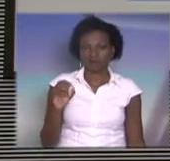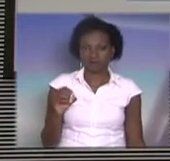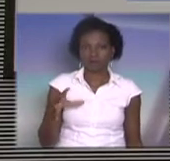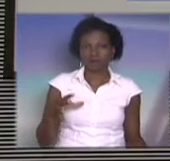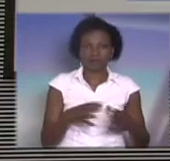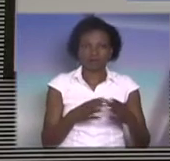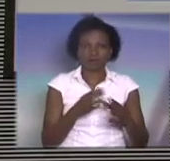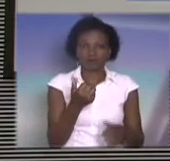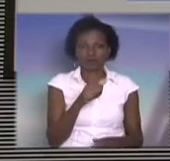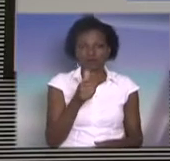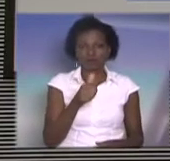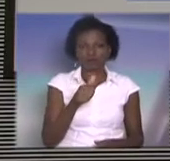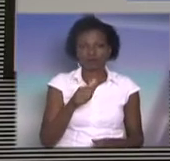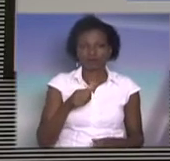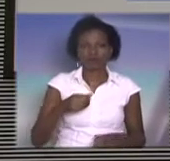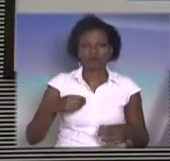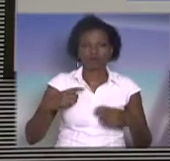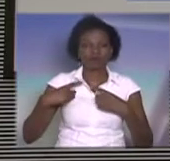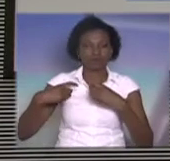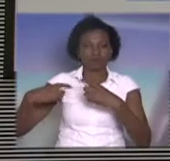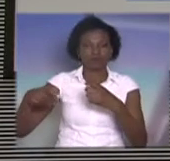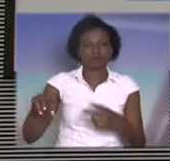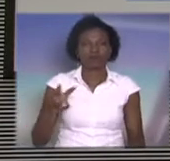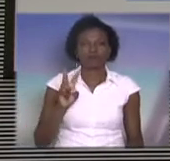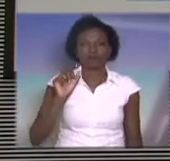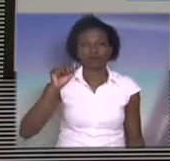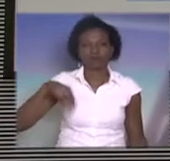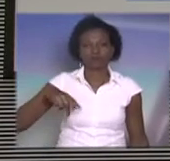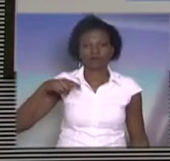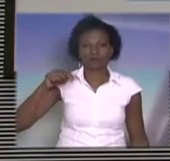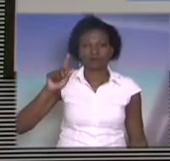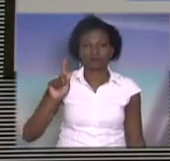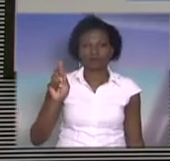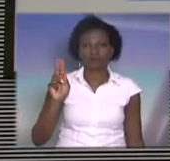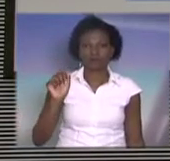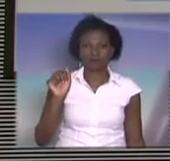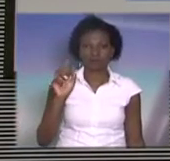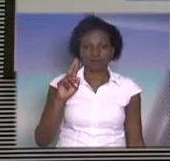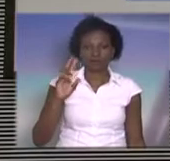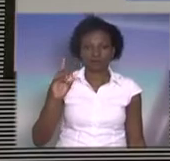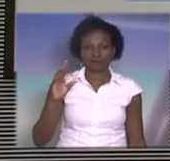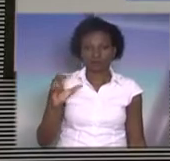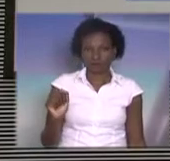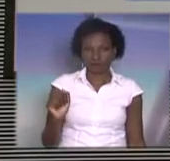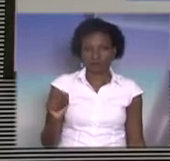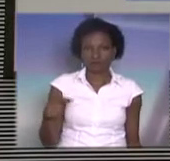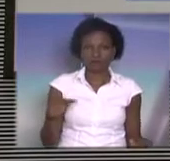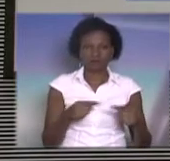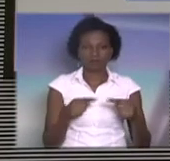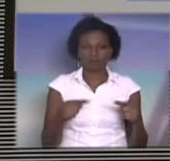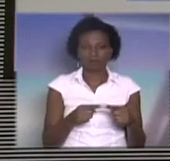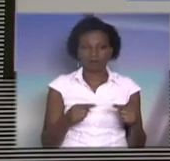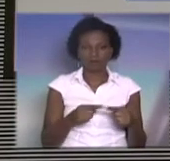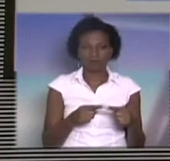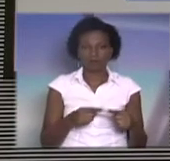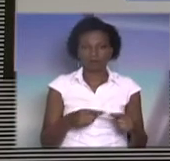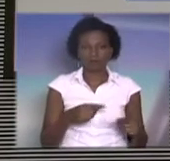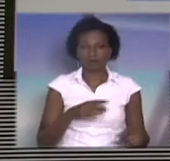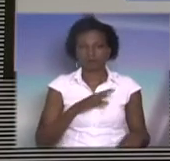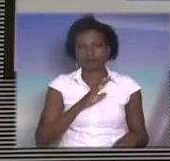VPR, Vanguarda Popular Revolucionária. Não era essa a VPR, Zé Paulo, que a Dilma pertencia? É parceiro da Dilma,